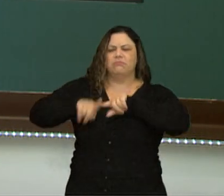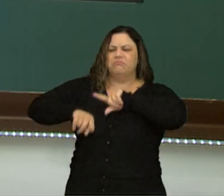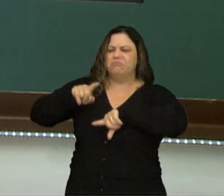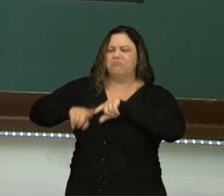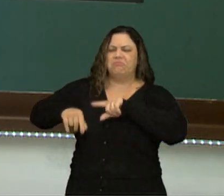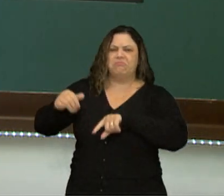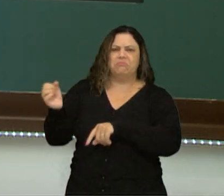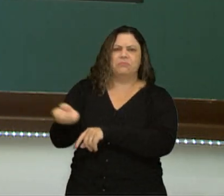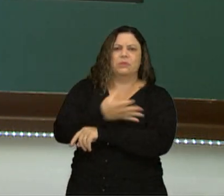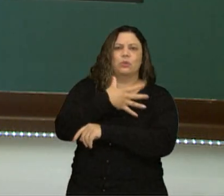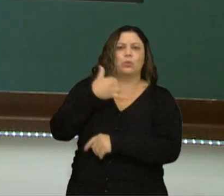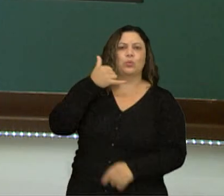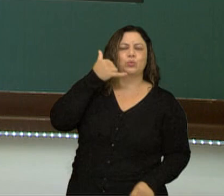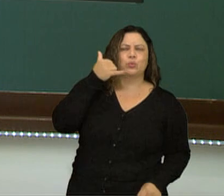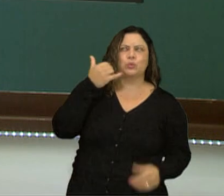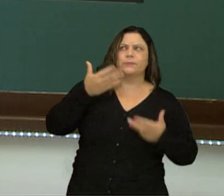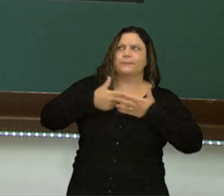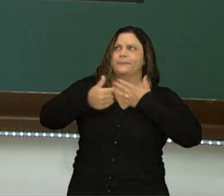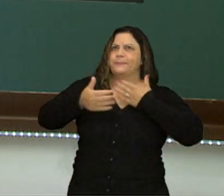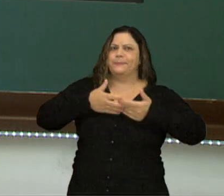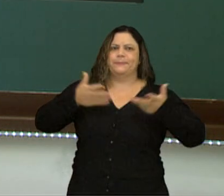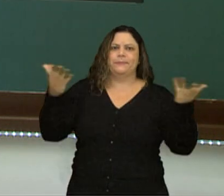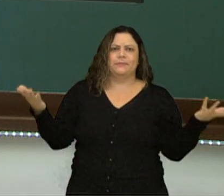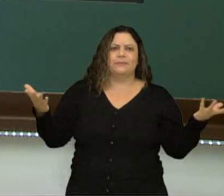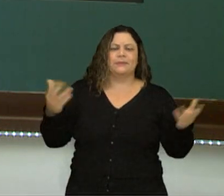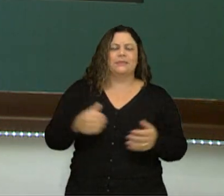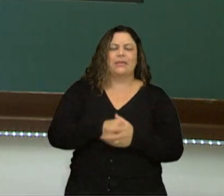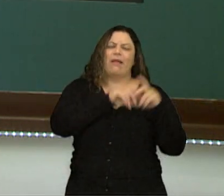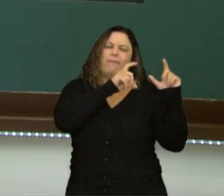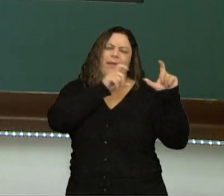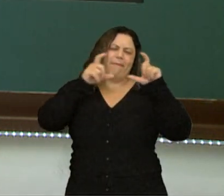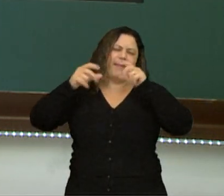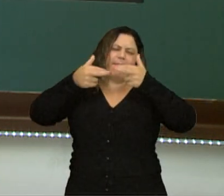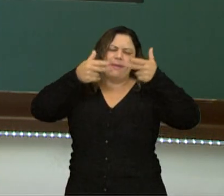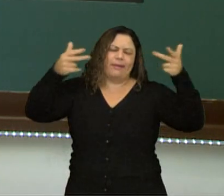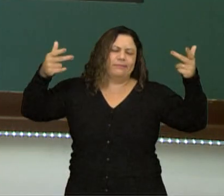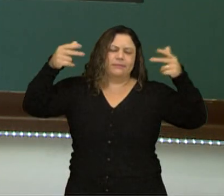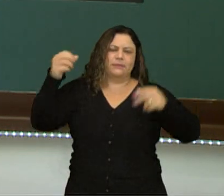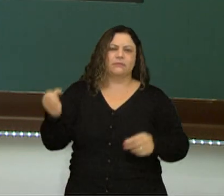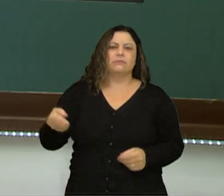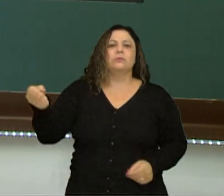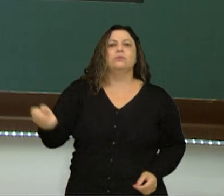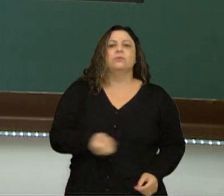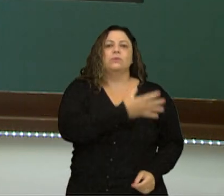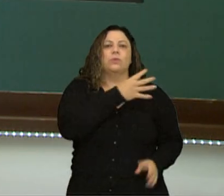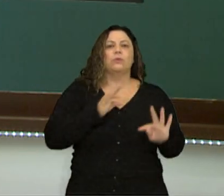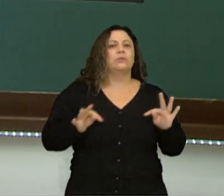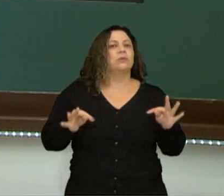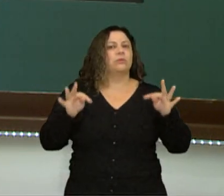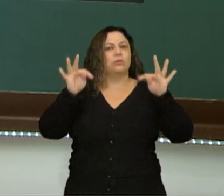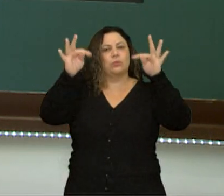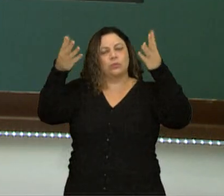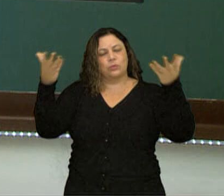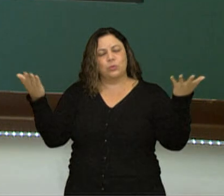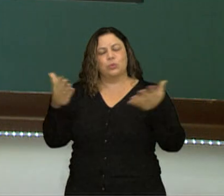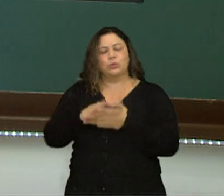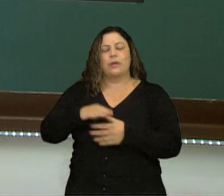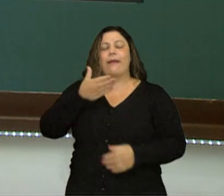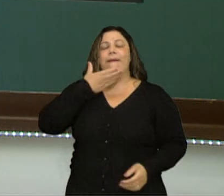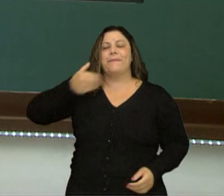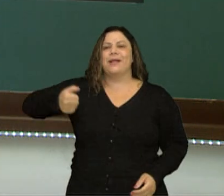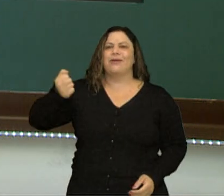celular XYZ, ele tira foto muito melhor que o anterior, dali a 6 meses, esse aqui é melhor que o